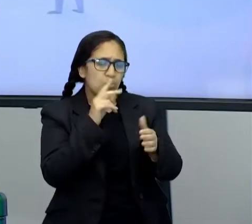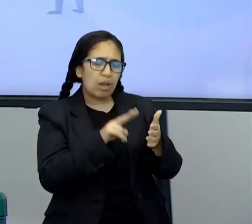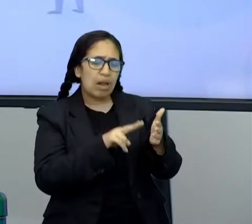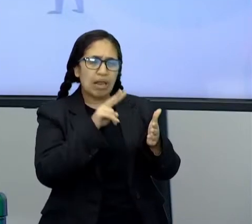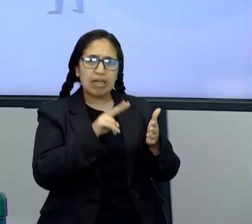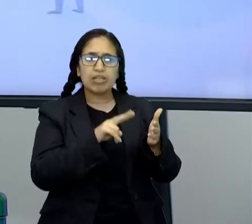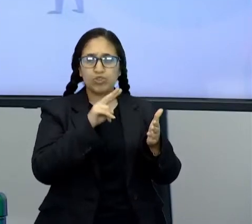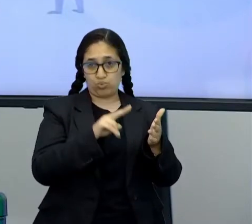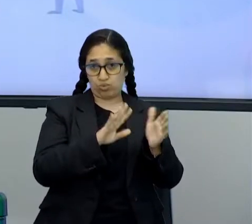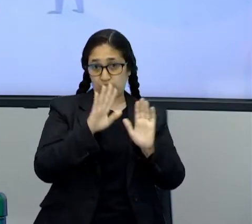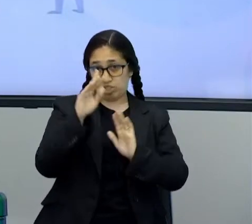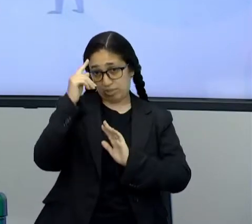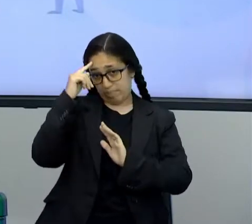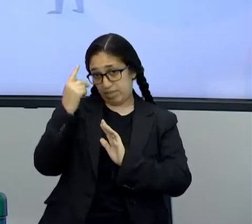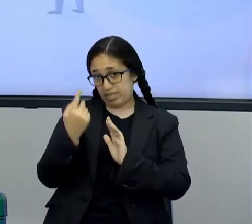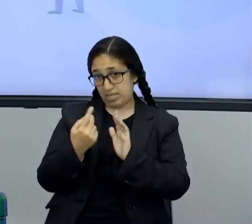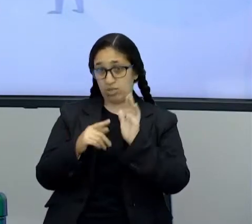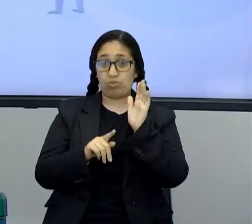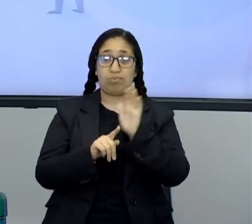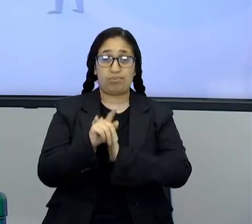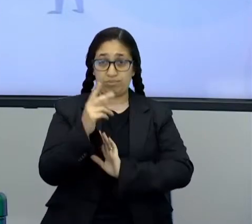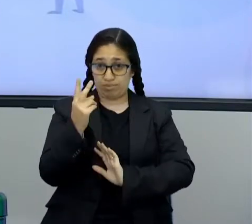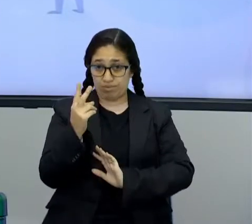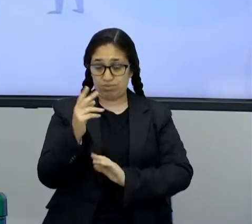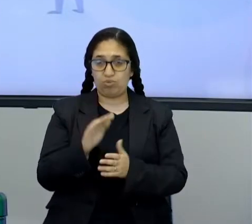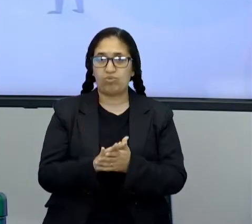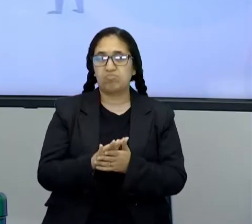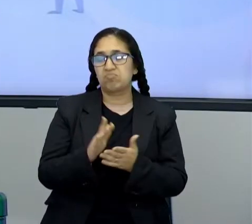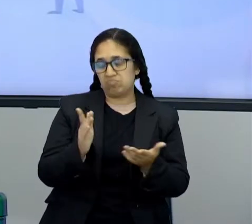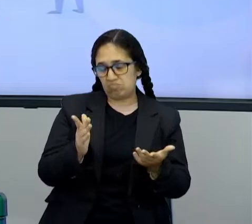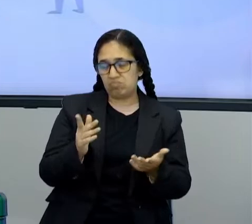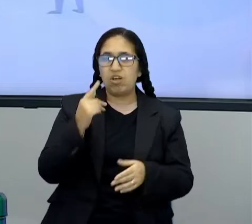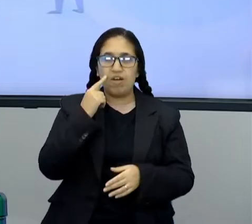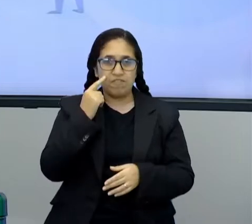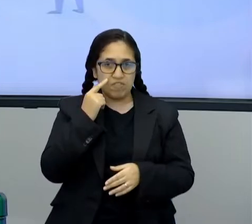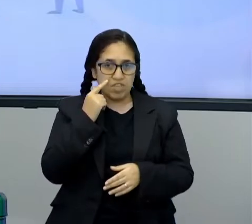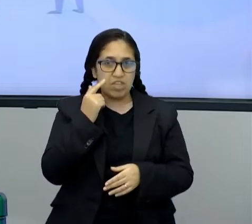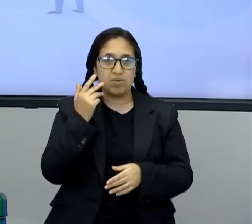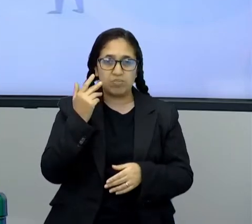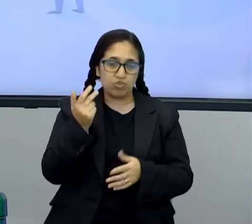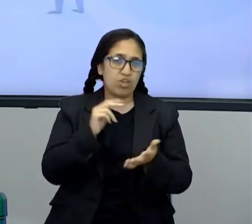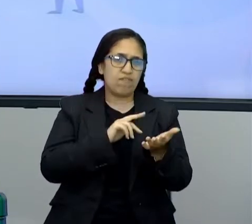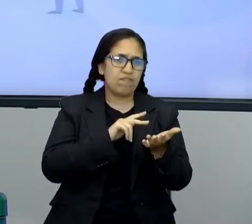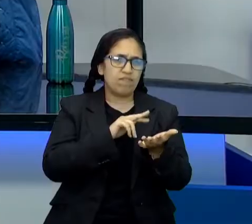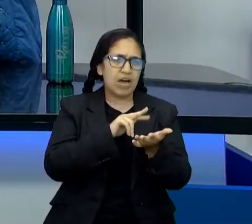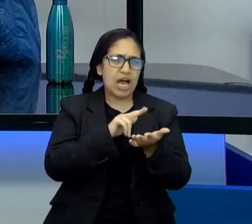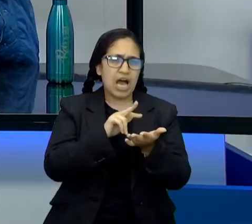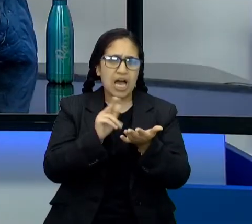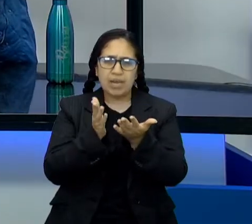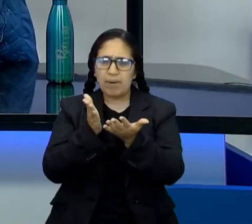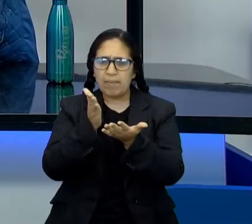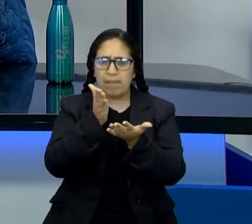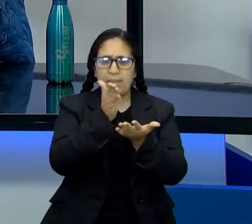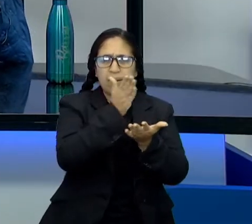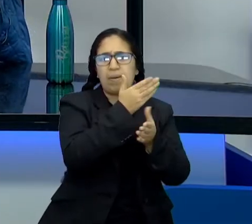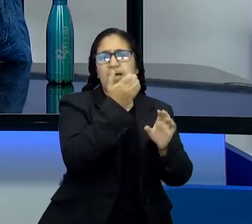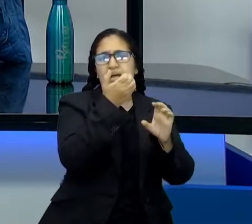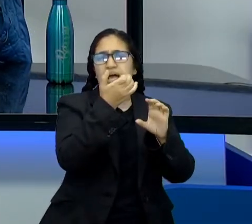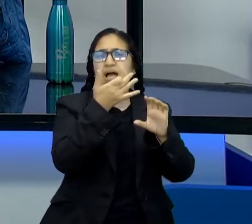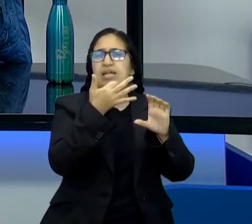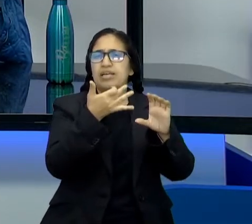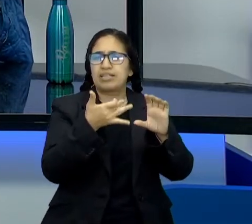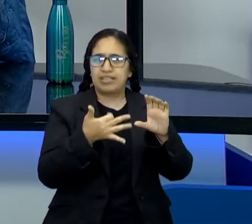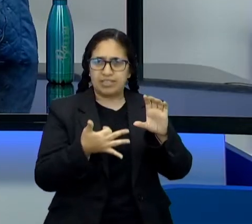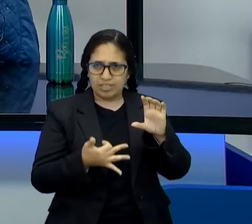pensando aí na segunda pergunta, ok? Então, jornalismo, ok, vimos aí as várias faces do jornalismo, as